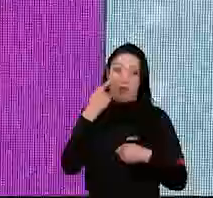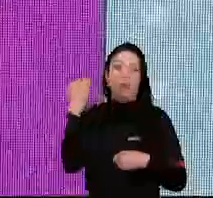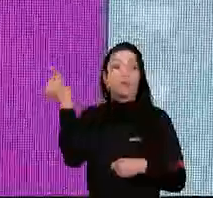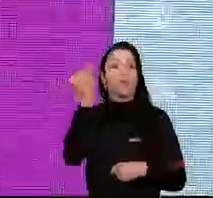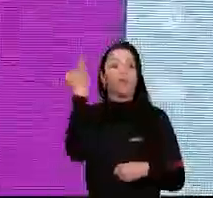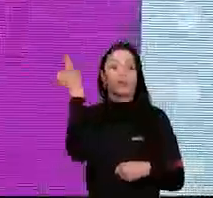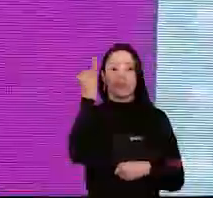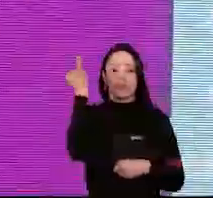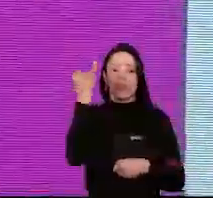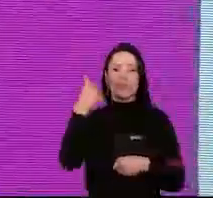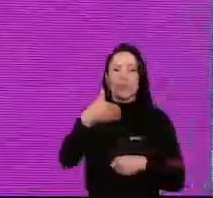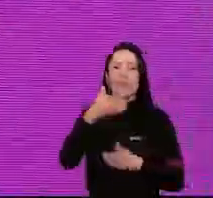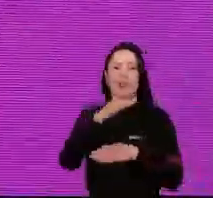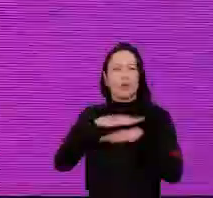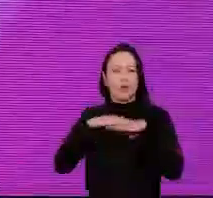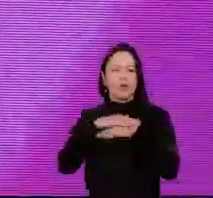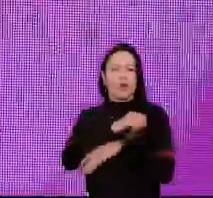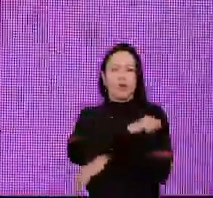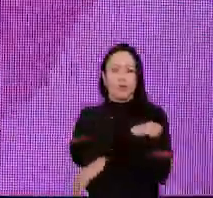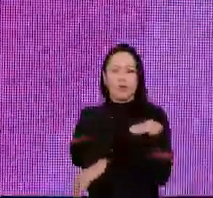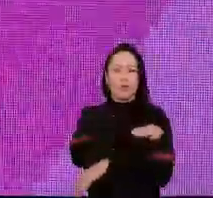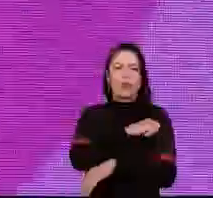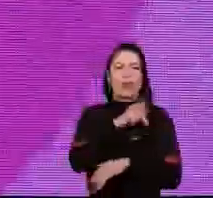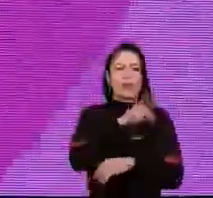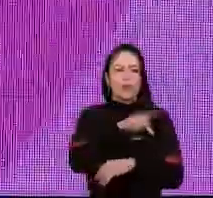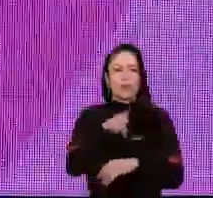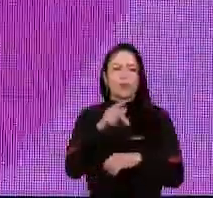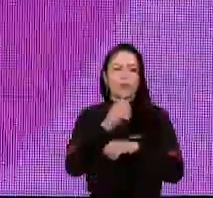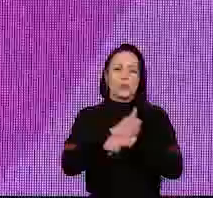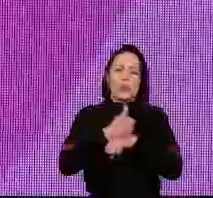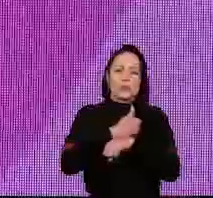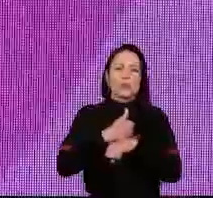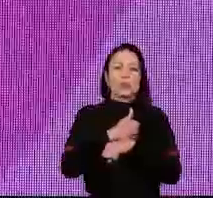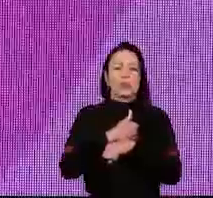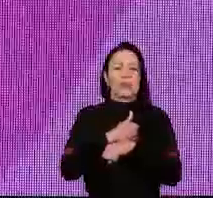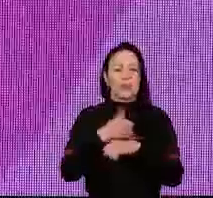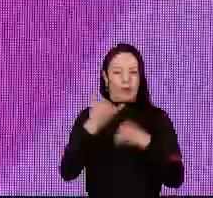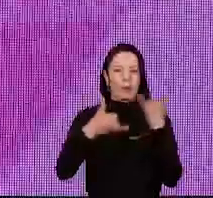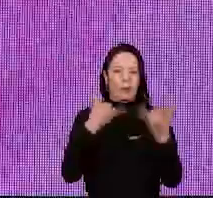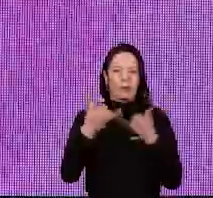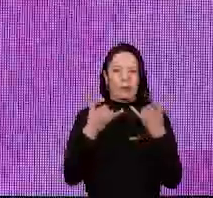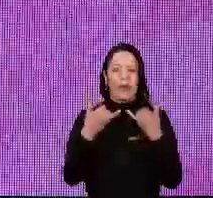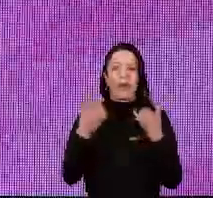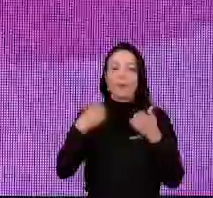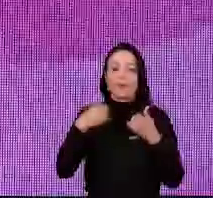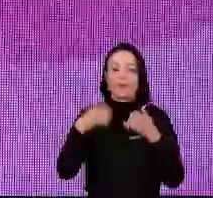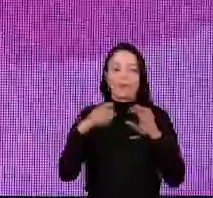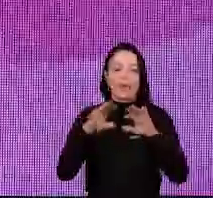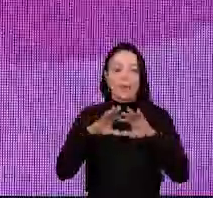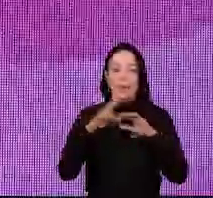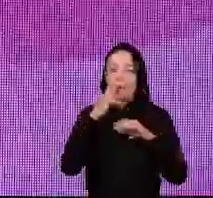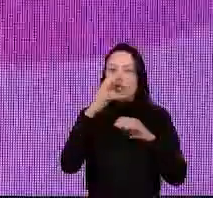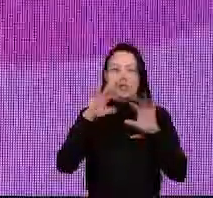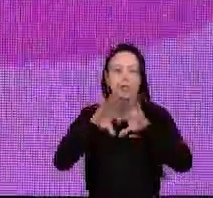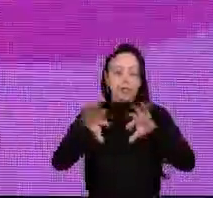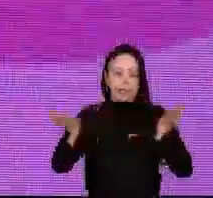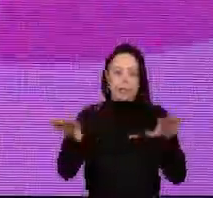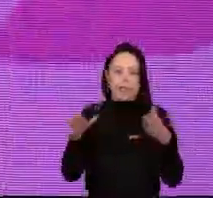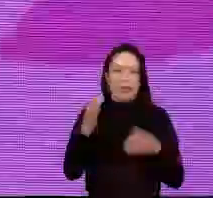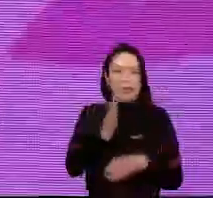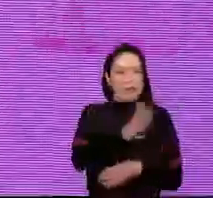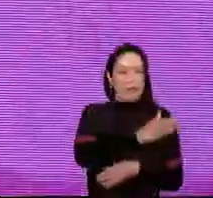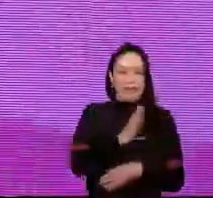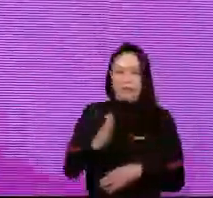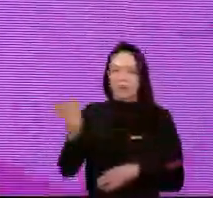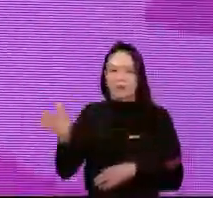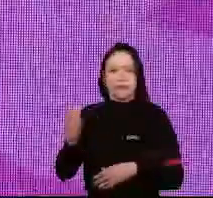que a gente vai conversar com aluno, conversar com profissionais, eu brinco dizendo que assim, você divide como se estivesse dividindo a metade de um bolo, vai metade para